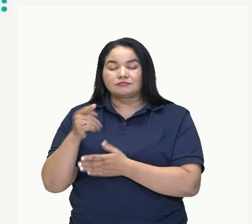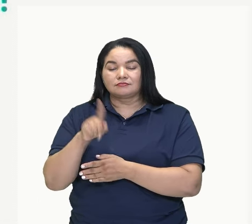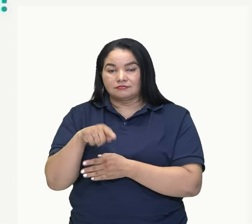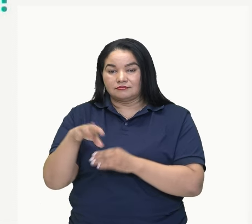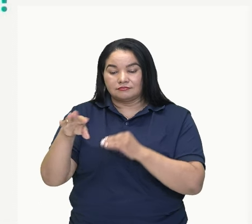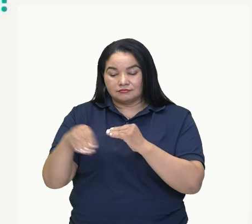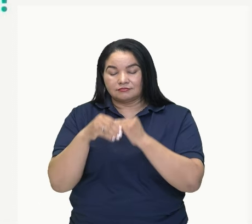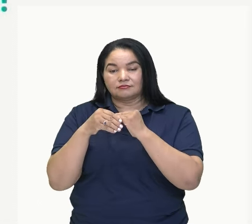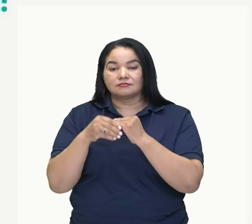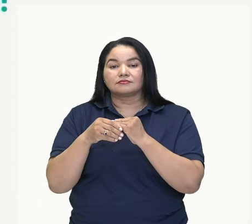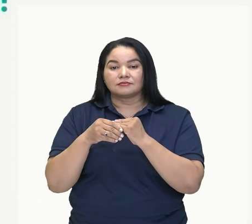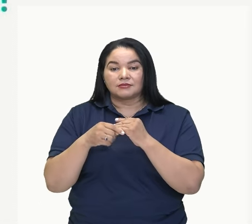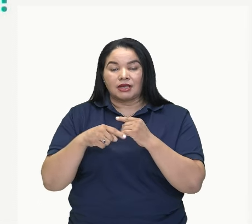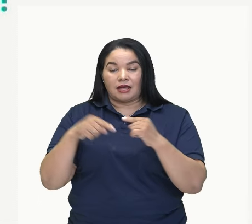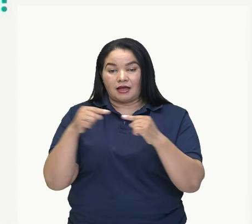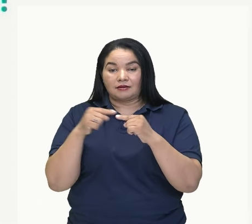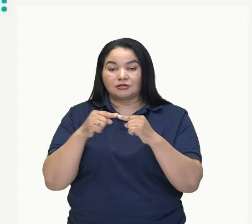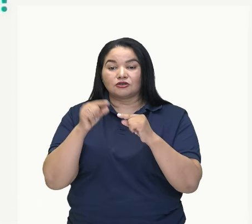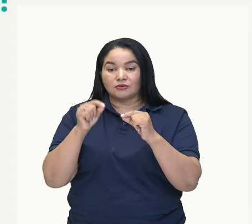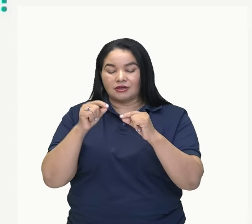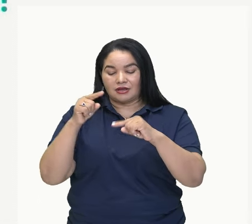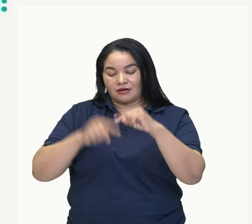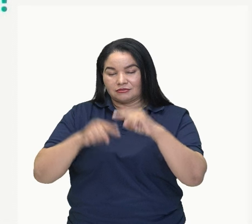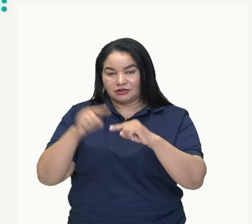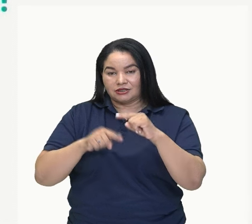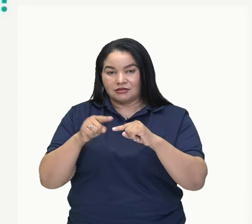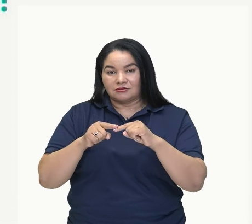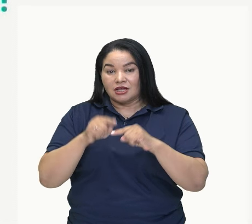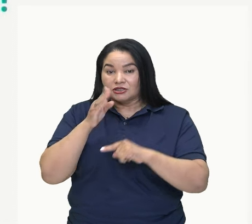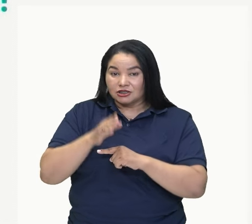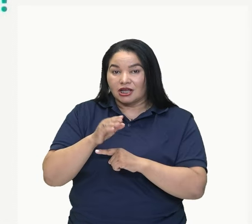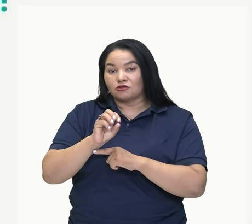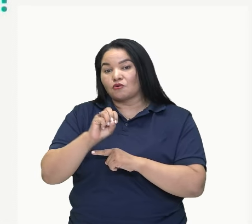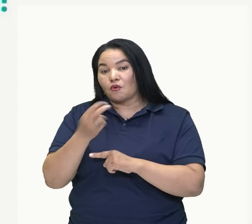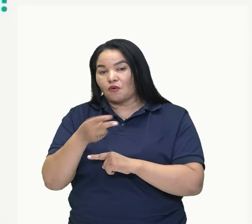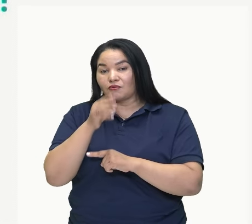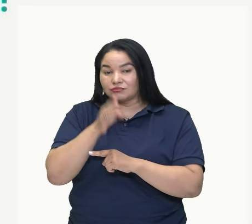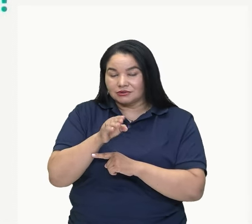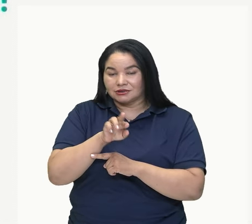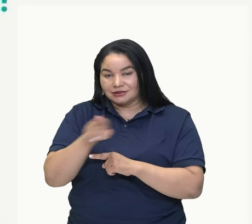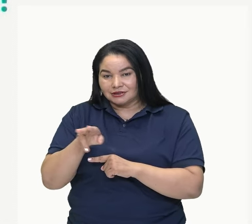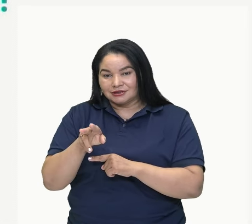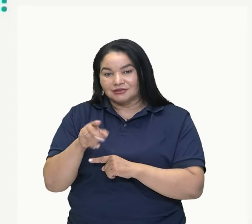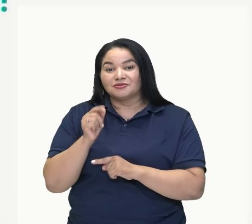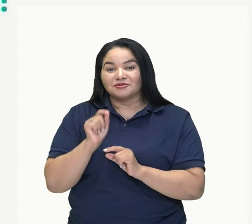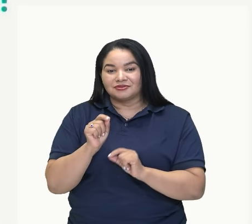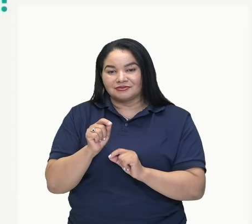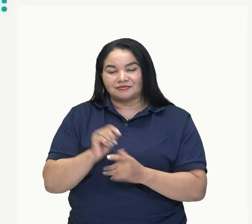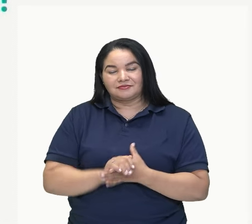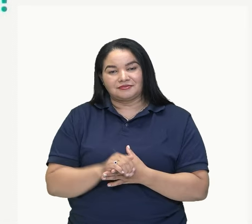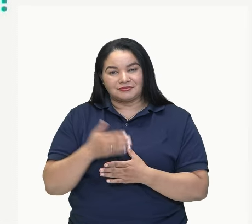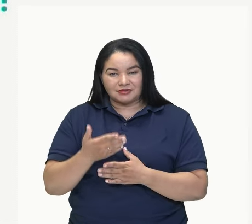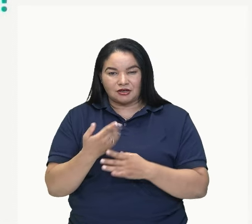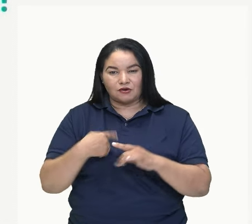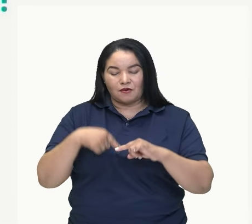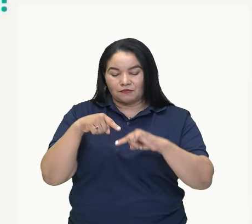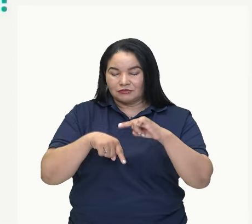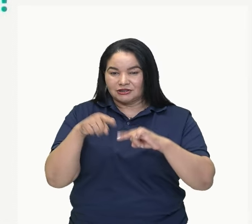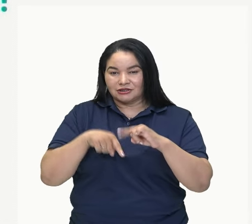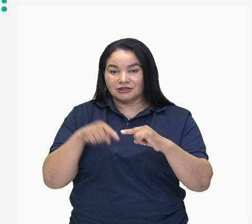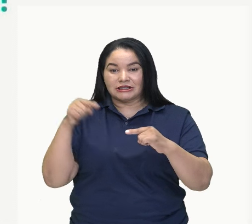o objeto. Agora, vamos olhar se isso aqui é direto ou indireto? Pois bem, nesse objeto aí de ajuda,